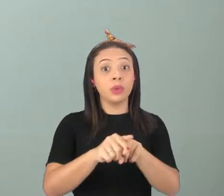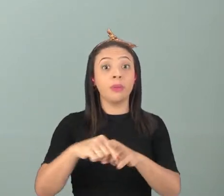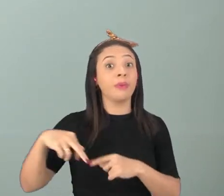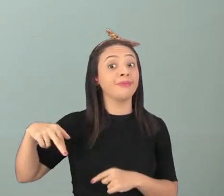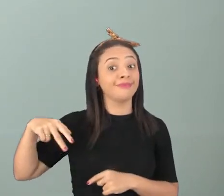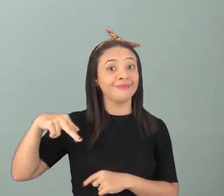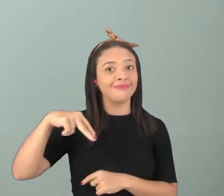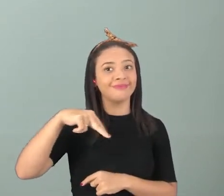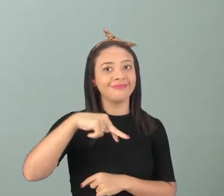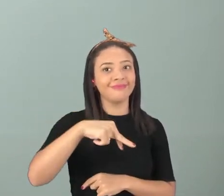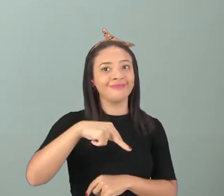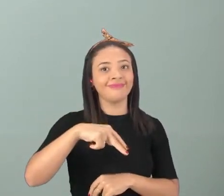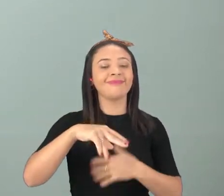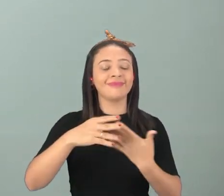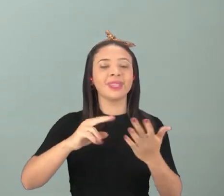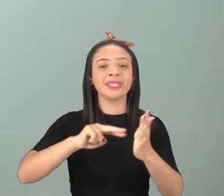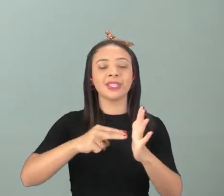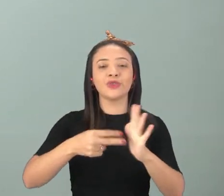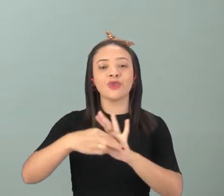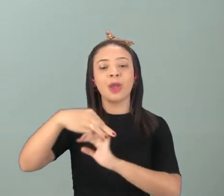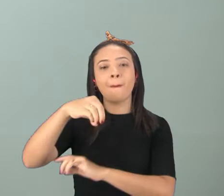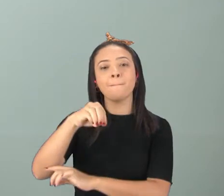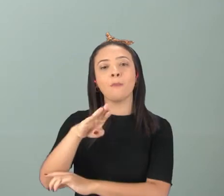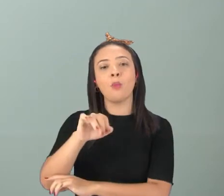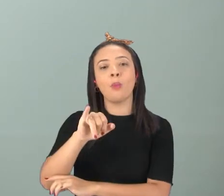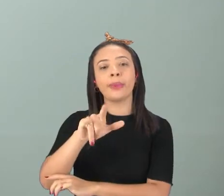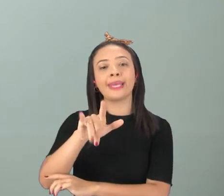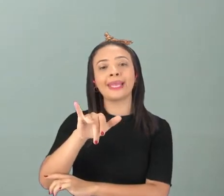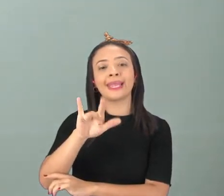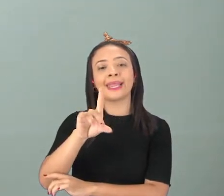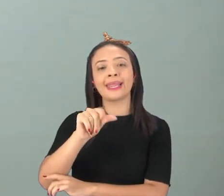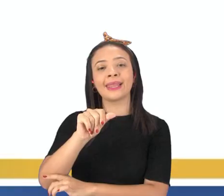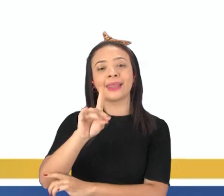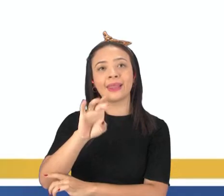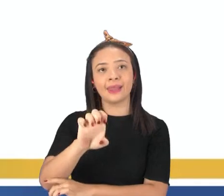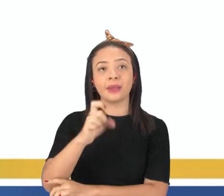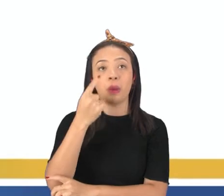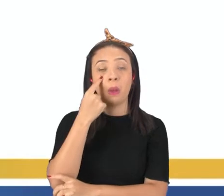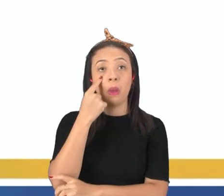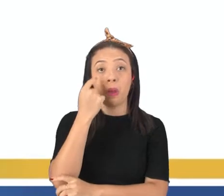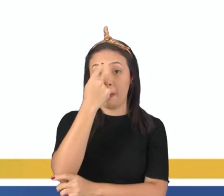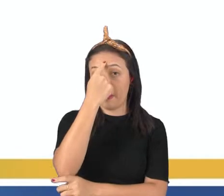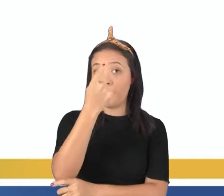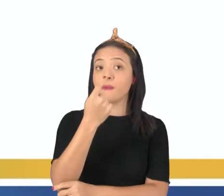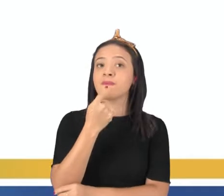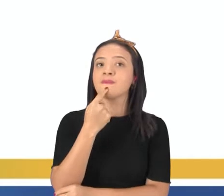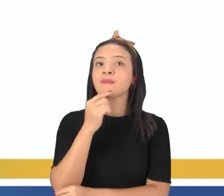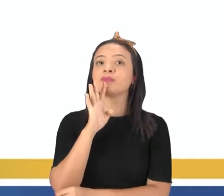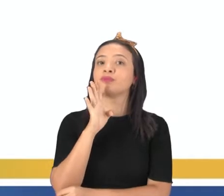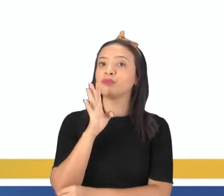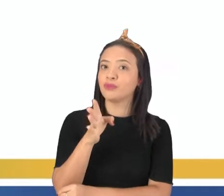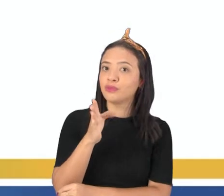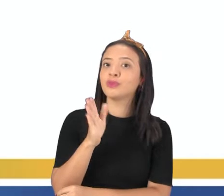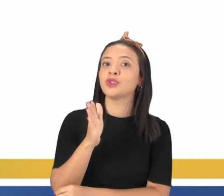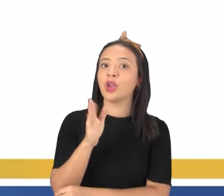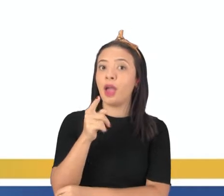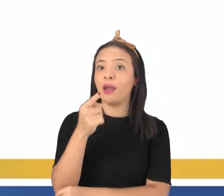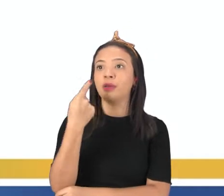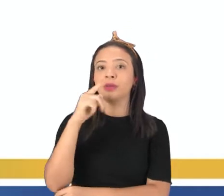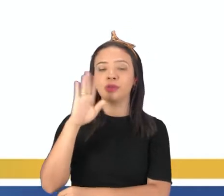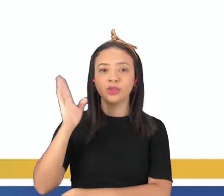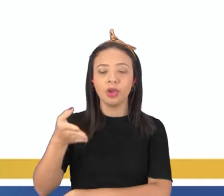caminhada. Então isso é a mobilidade das pessoas. Olha só a figura aí. Você com certeza já deve ter passado